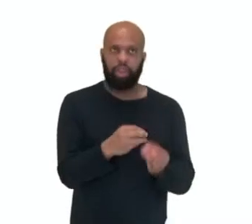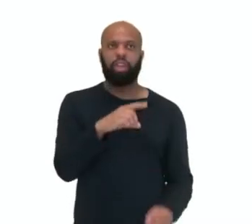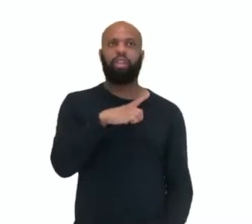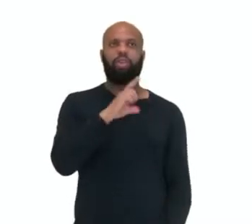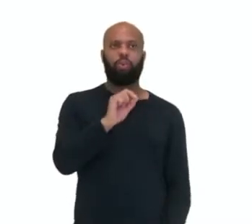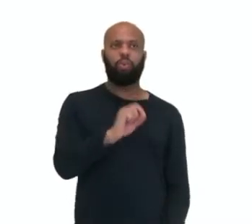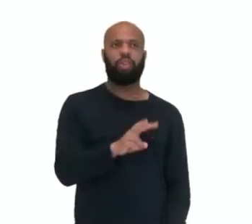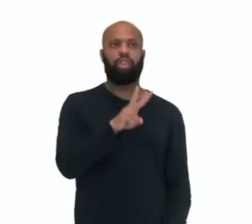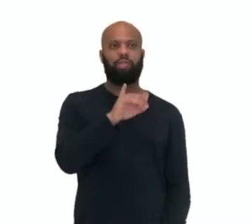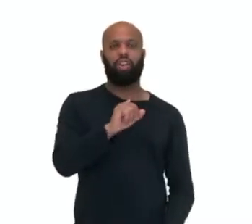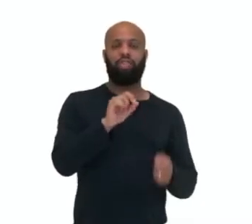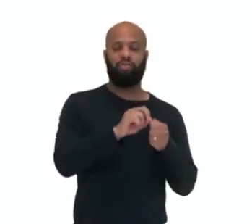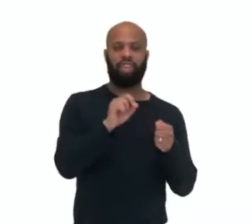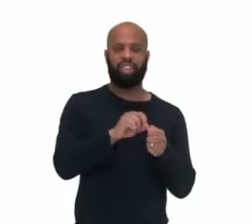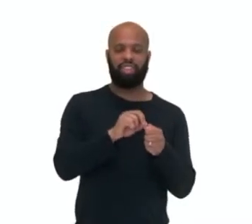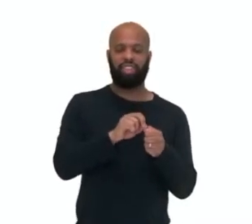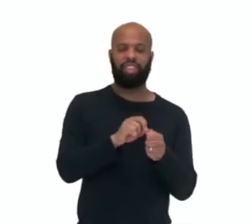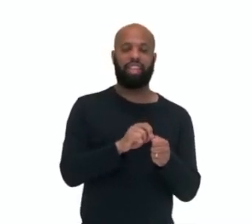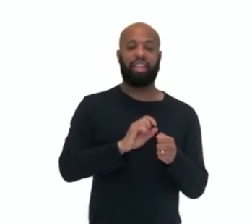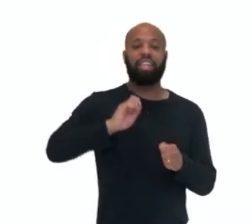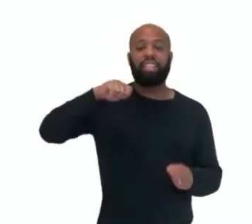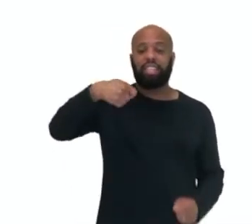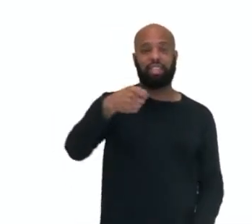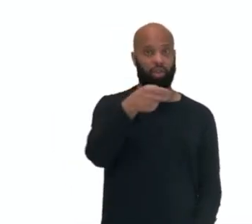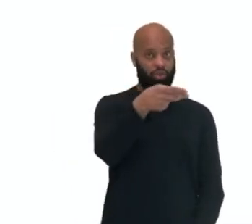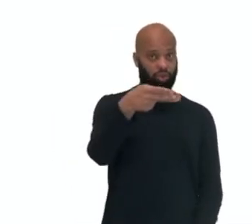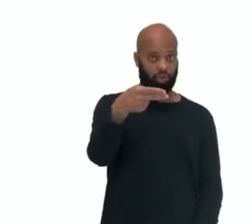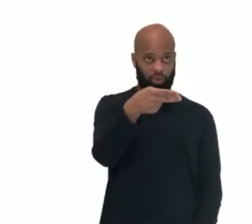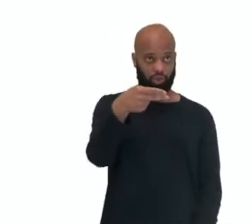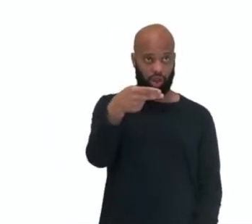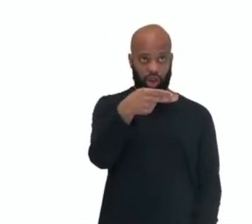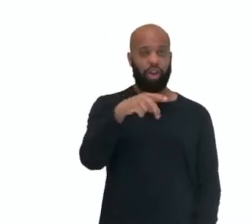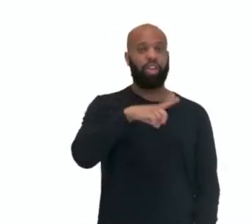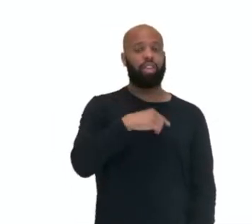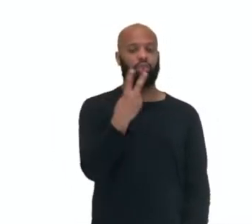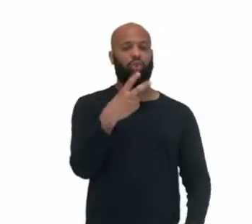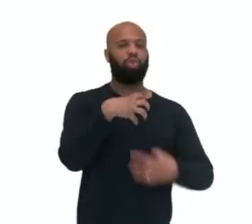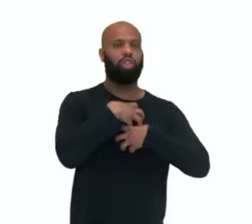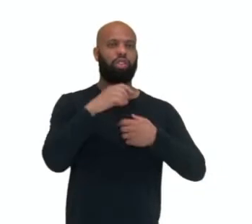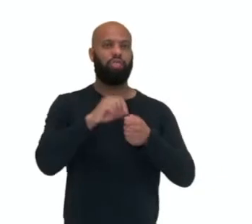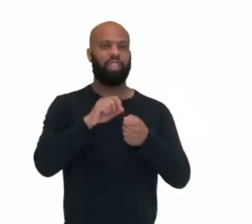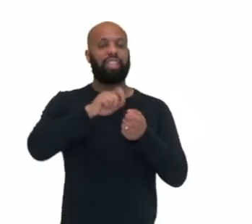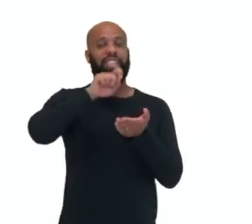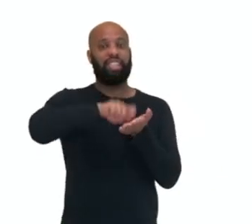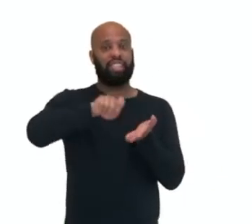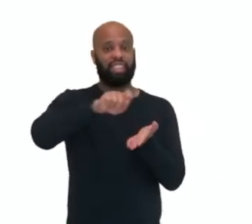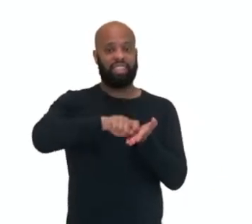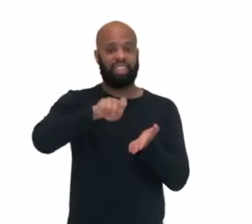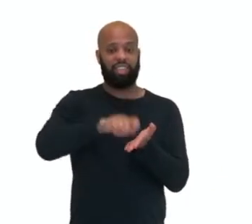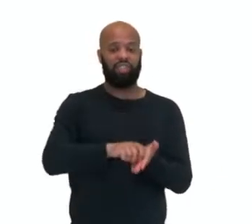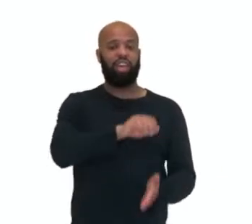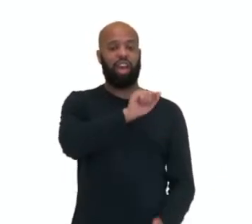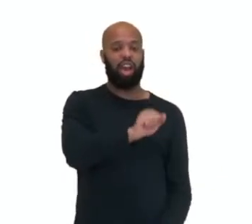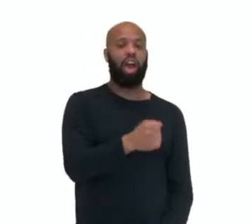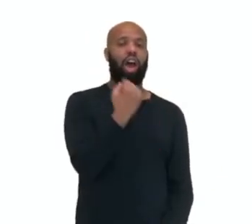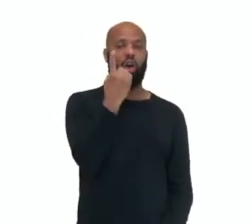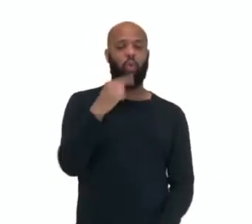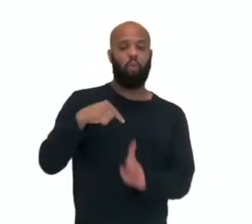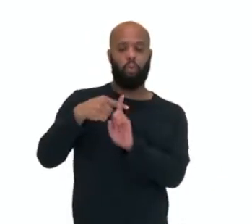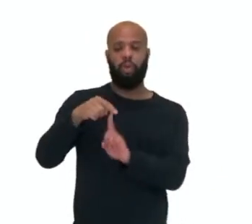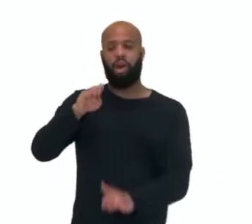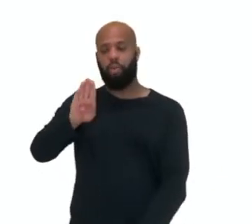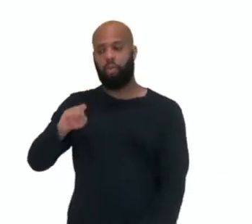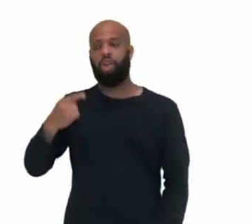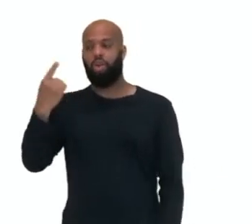ter que colocar o igual, tem duas maneiras de se fazer. Escrever A1 mais B1,